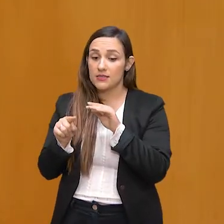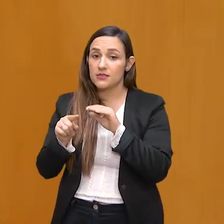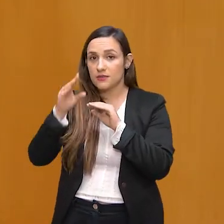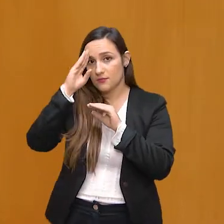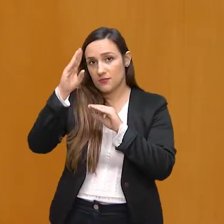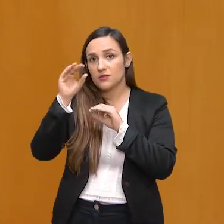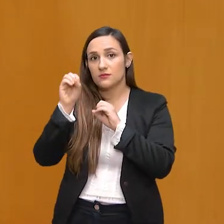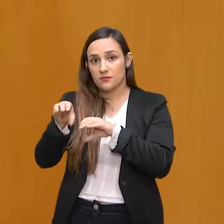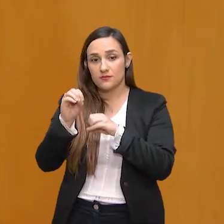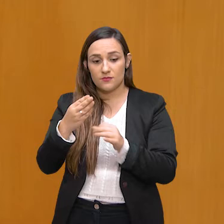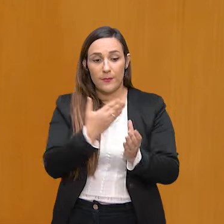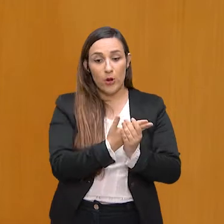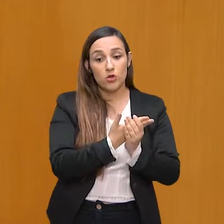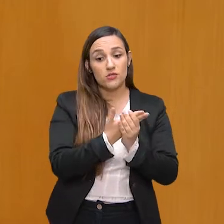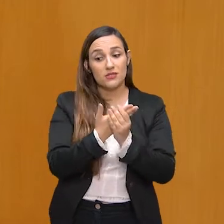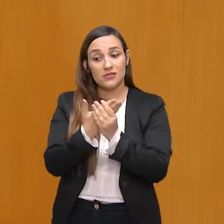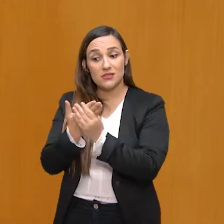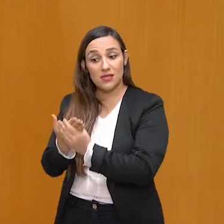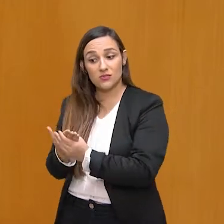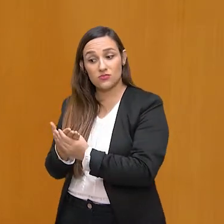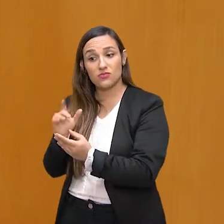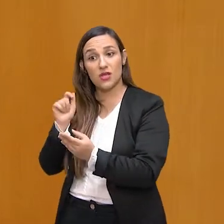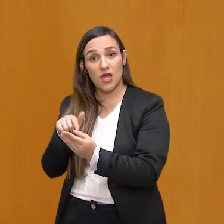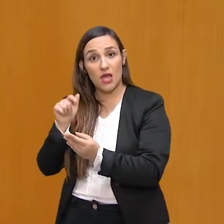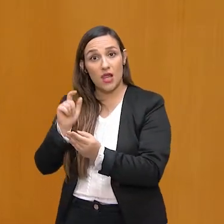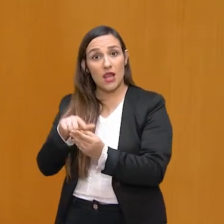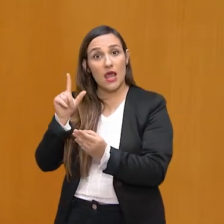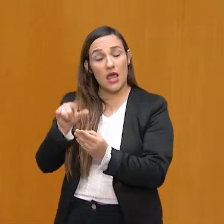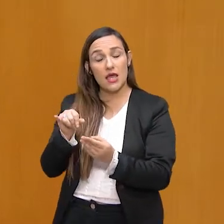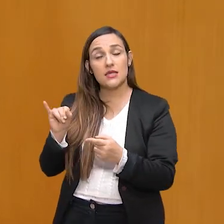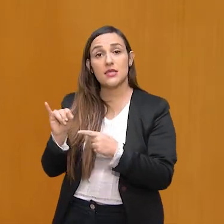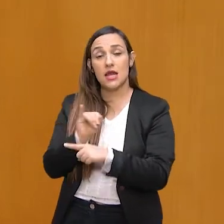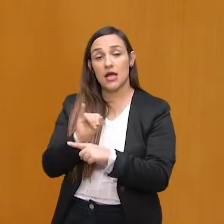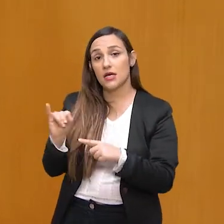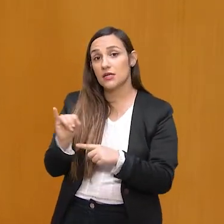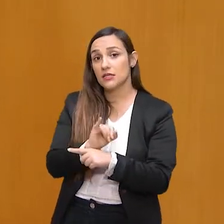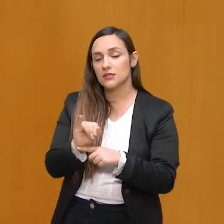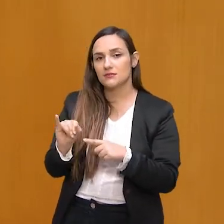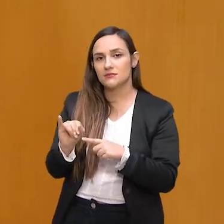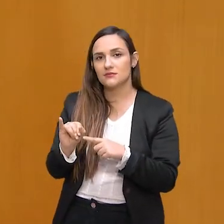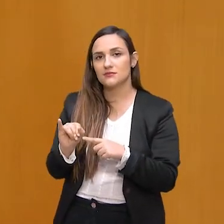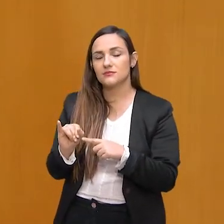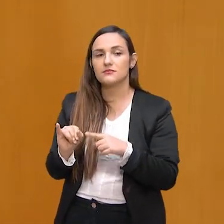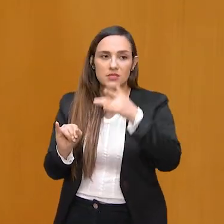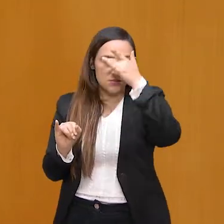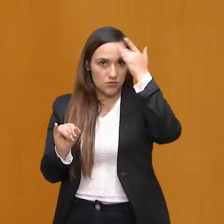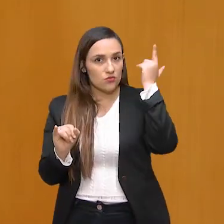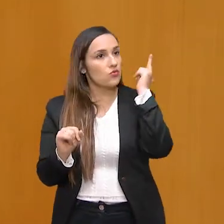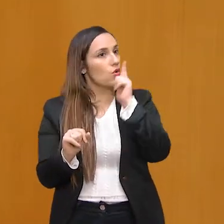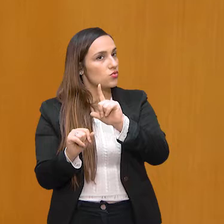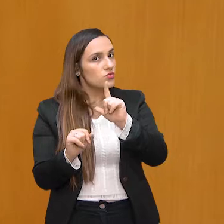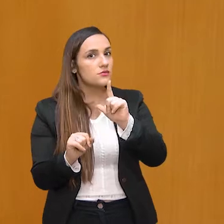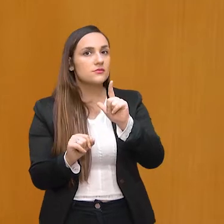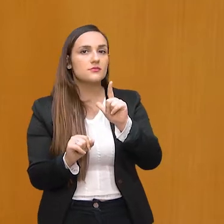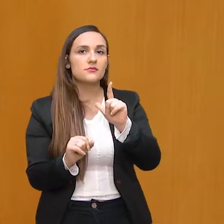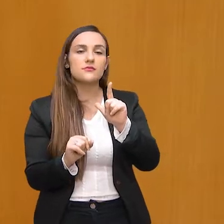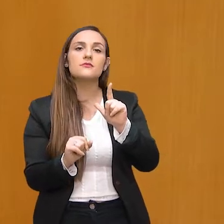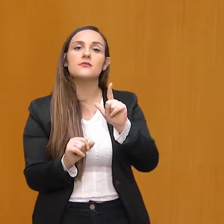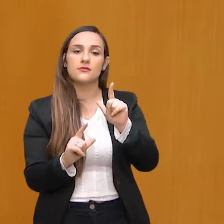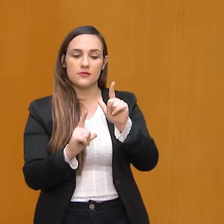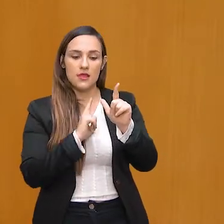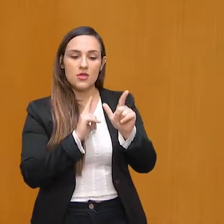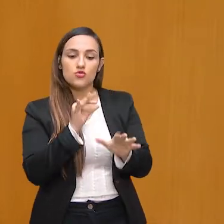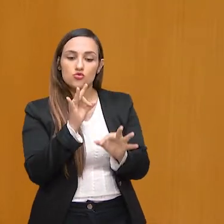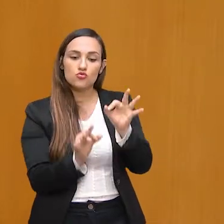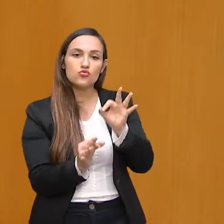O processo é um instrumento ou um mecanismo de acesso à justiça. Então, a pessoa,